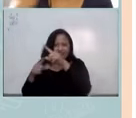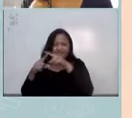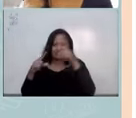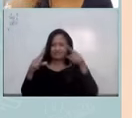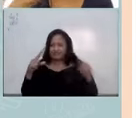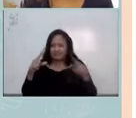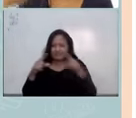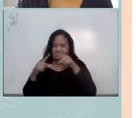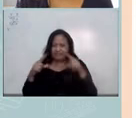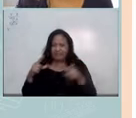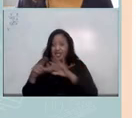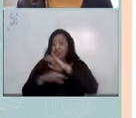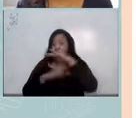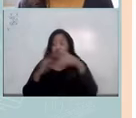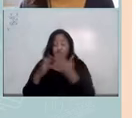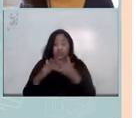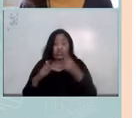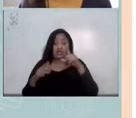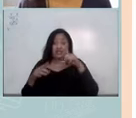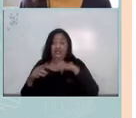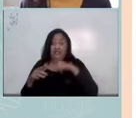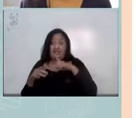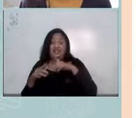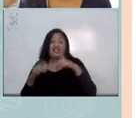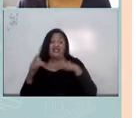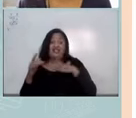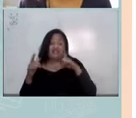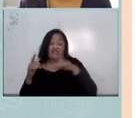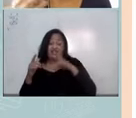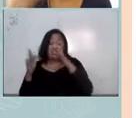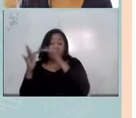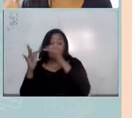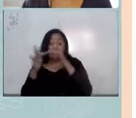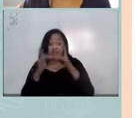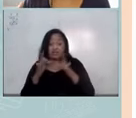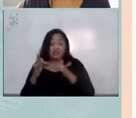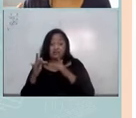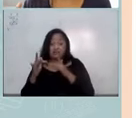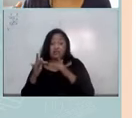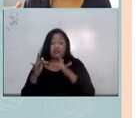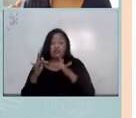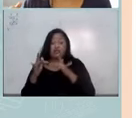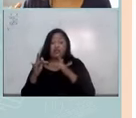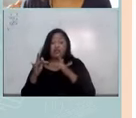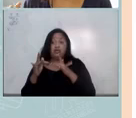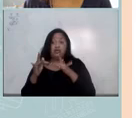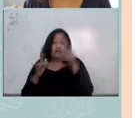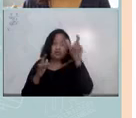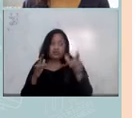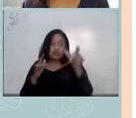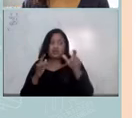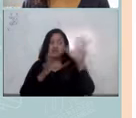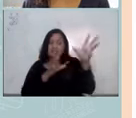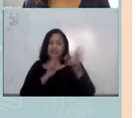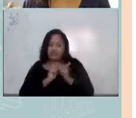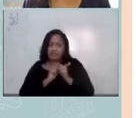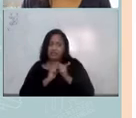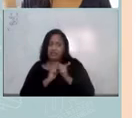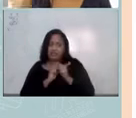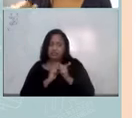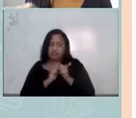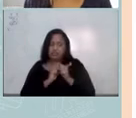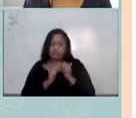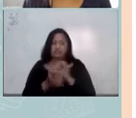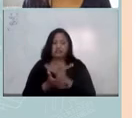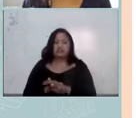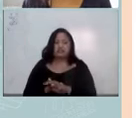vai pegar, se a gente tiver contato com esse agente etiológico, né, com o causador, ela está classificada como uma doença adquirida.